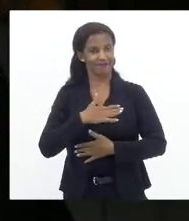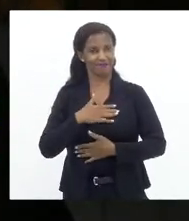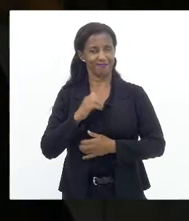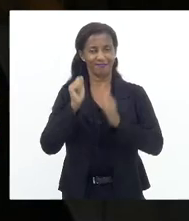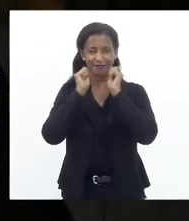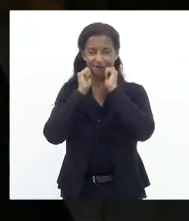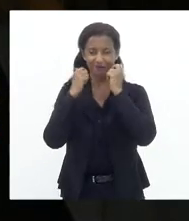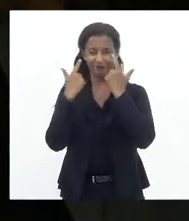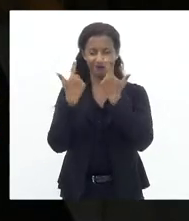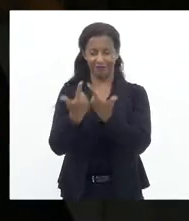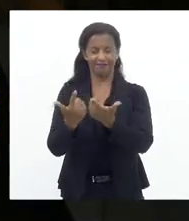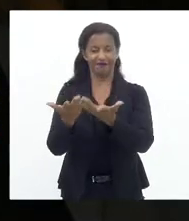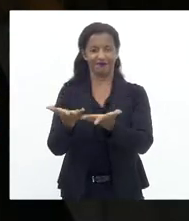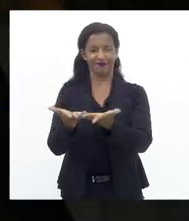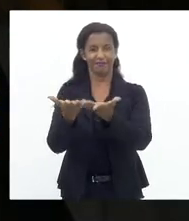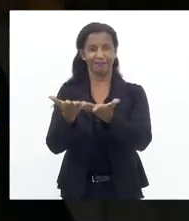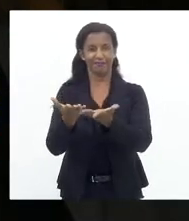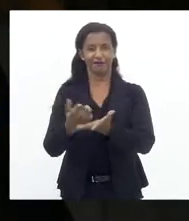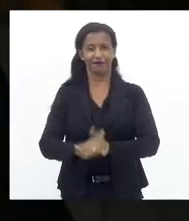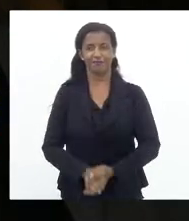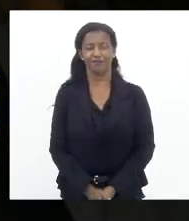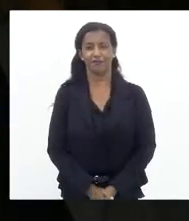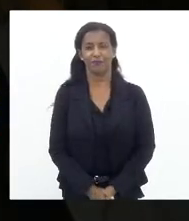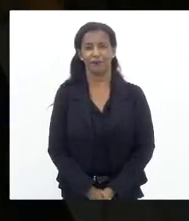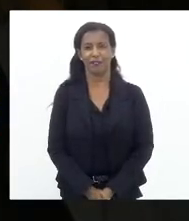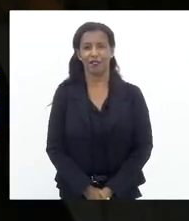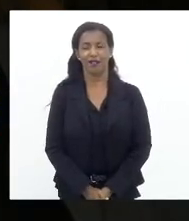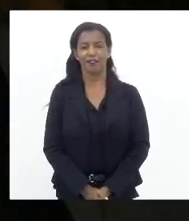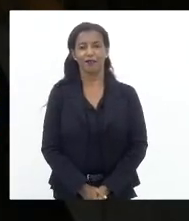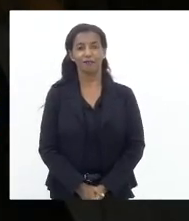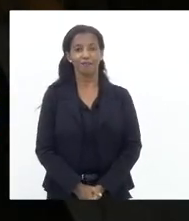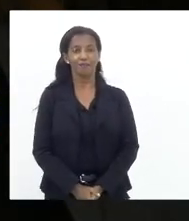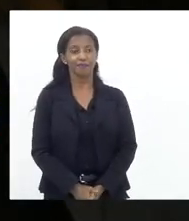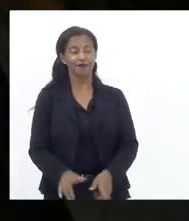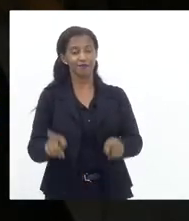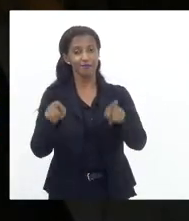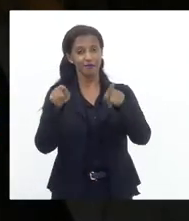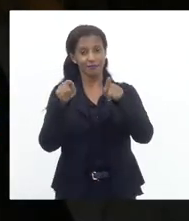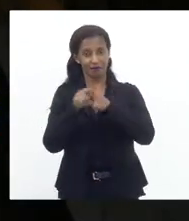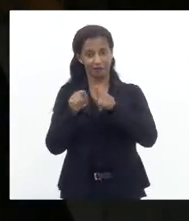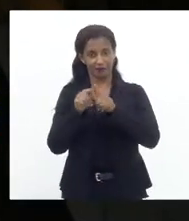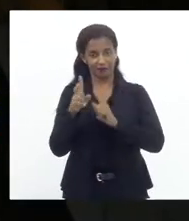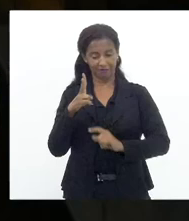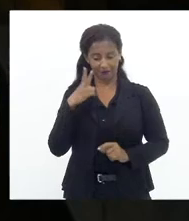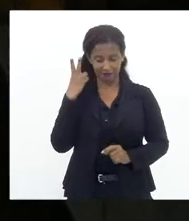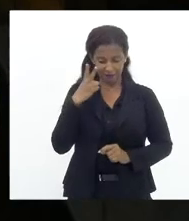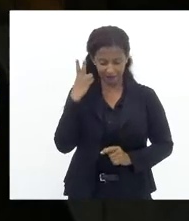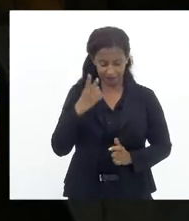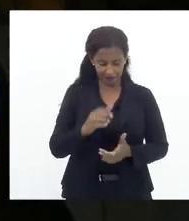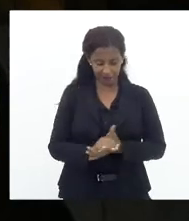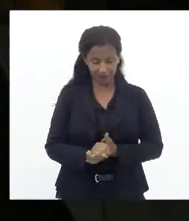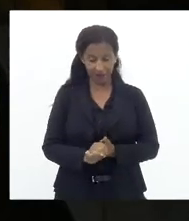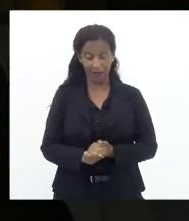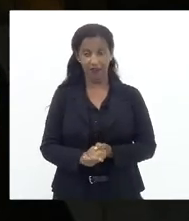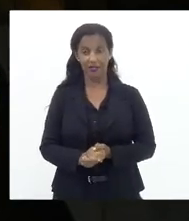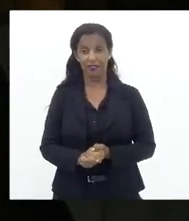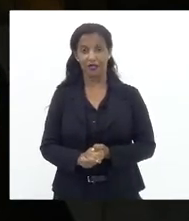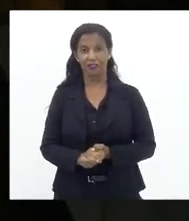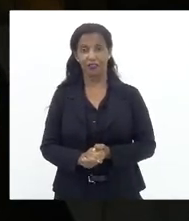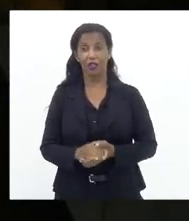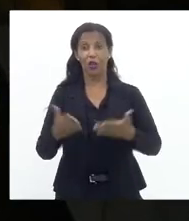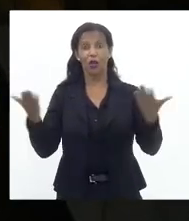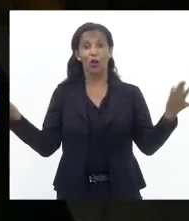no Parlamento Fluminense vereador e ainda chora presidente E hoje é dia